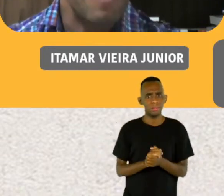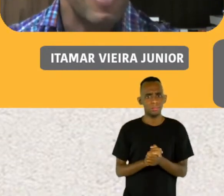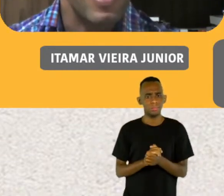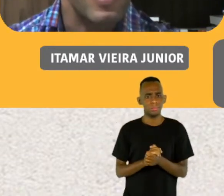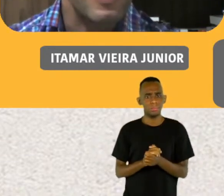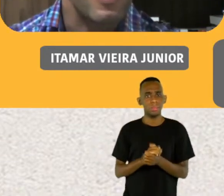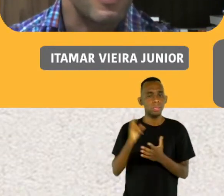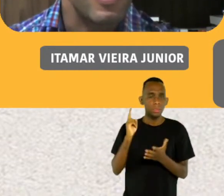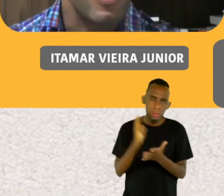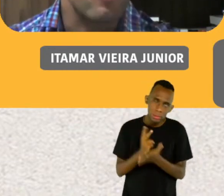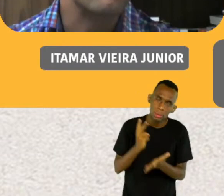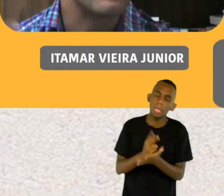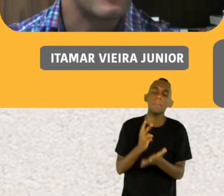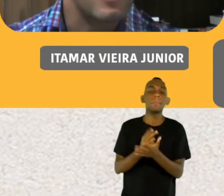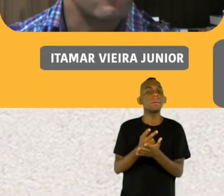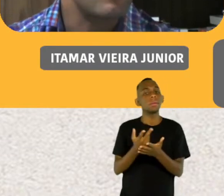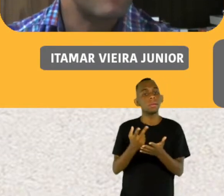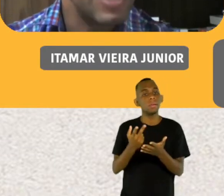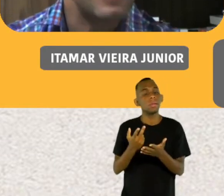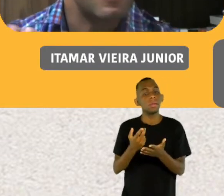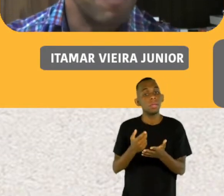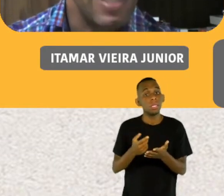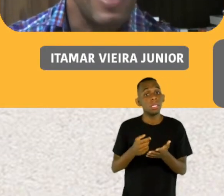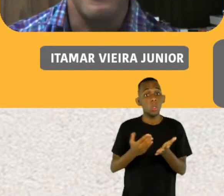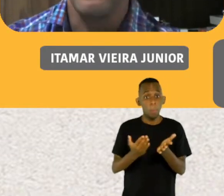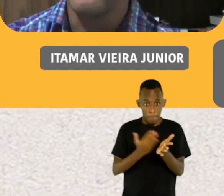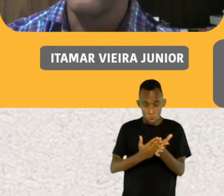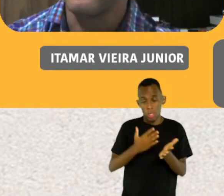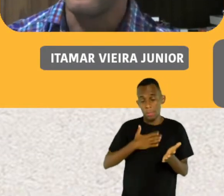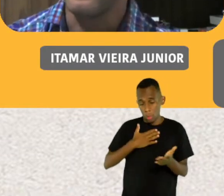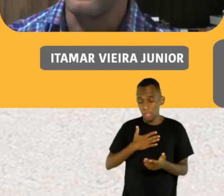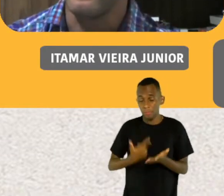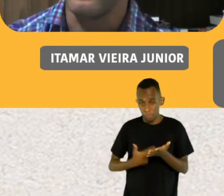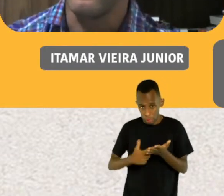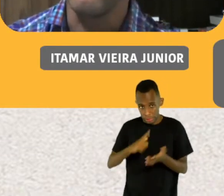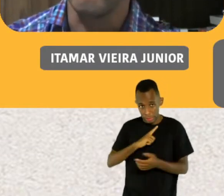coisa que aparece em Torto Arado de uma maneira também,